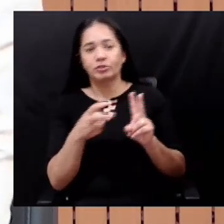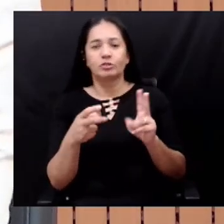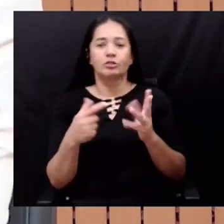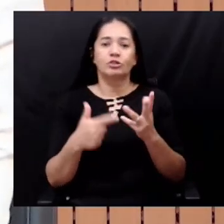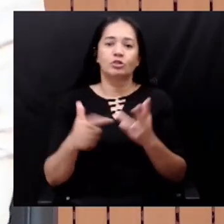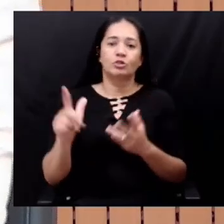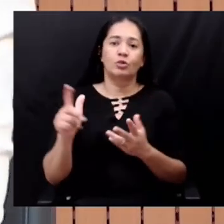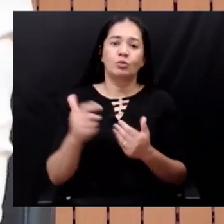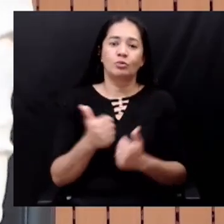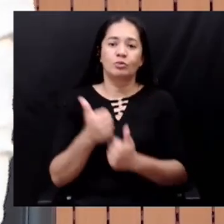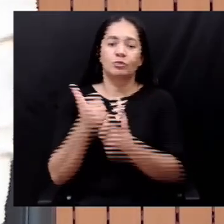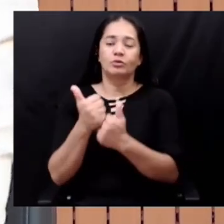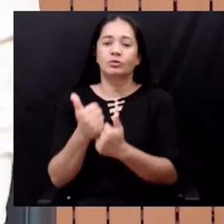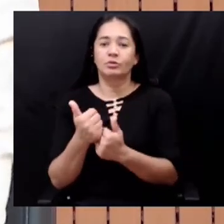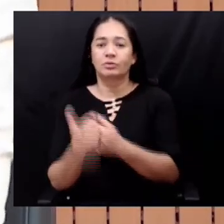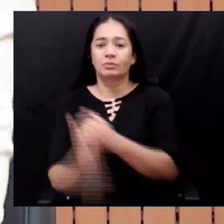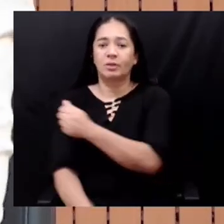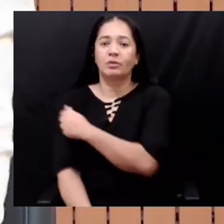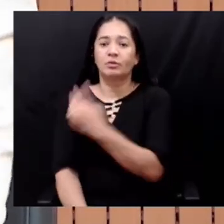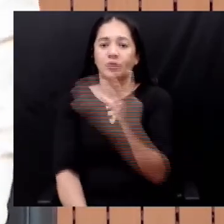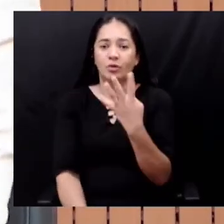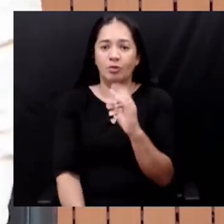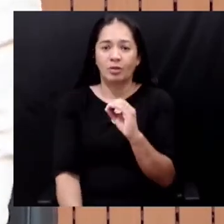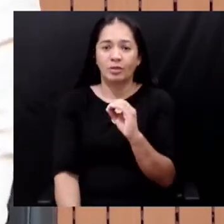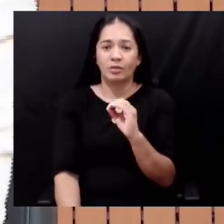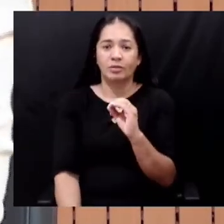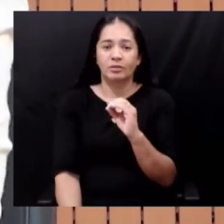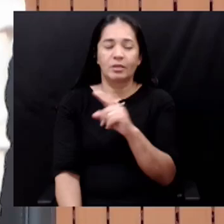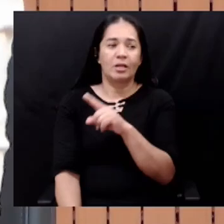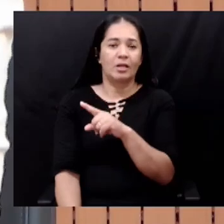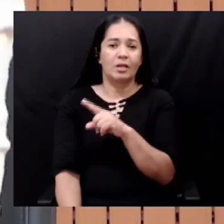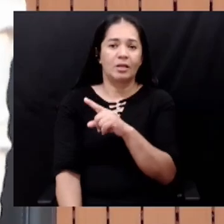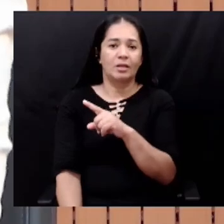40 estudantes, lá do exemplo que você deu